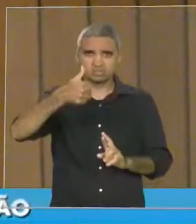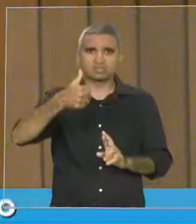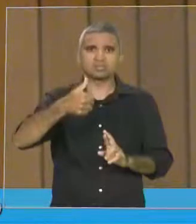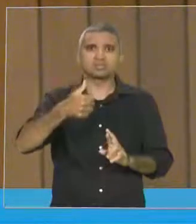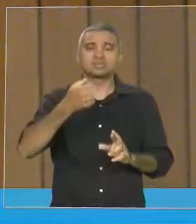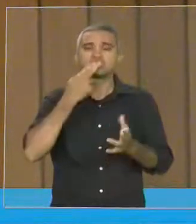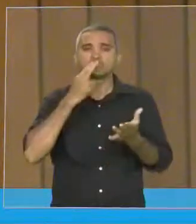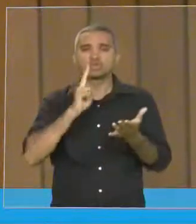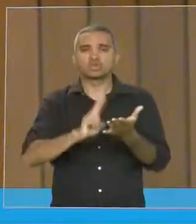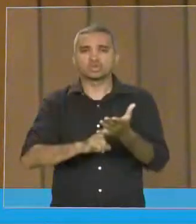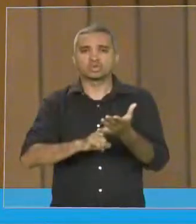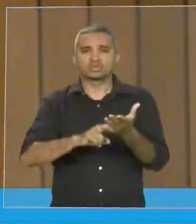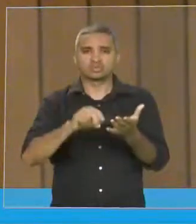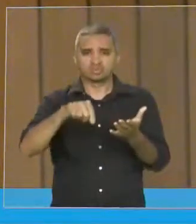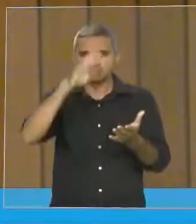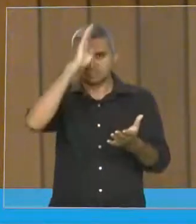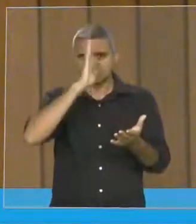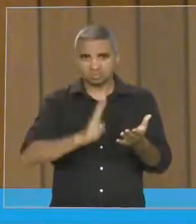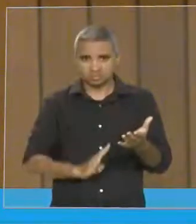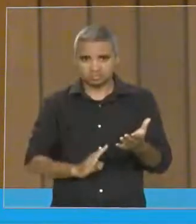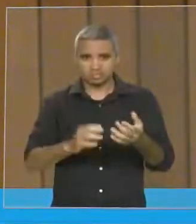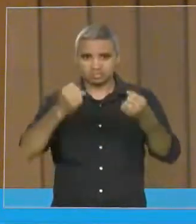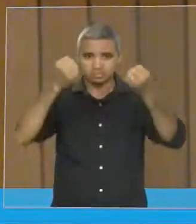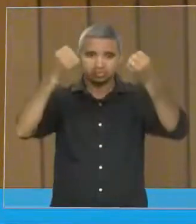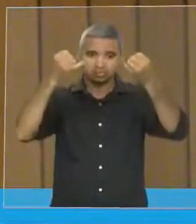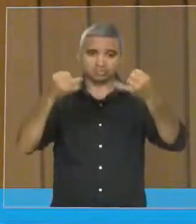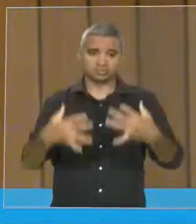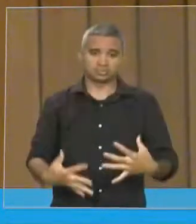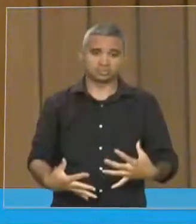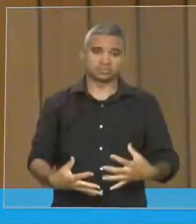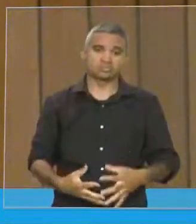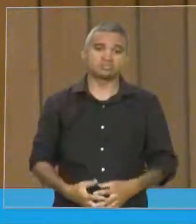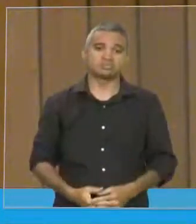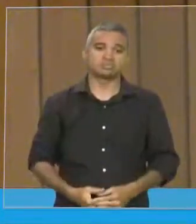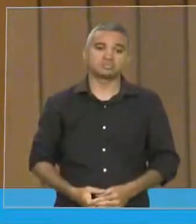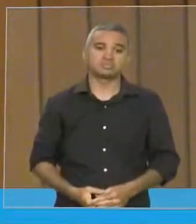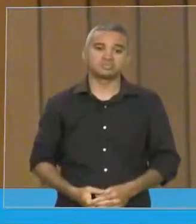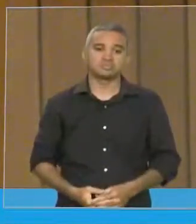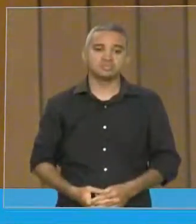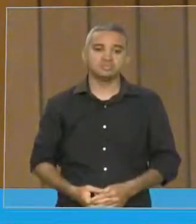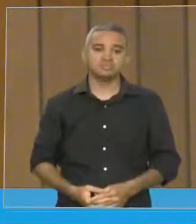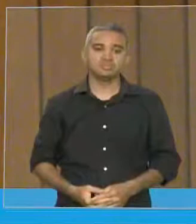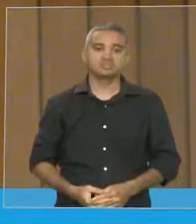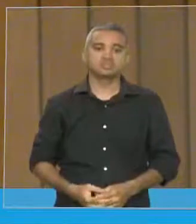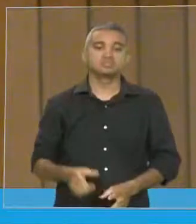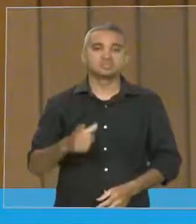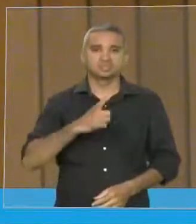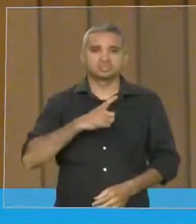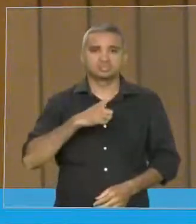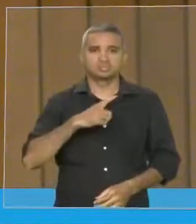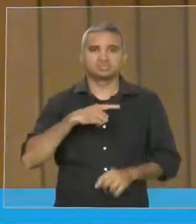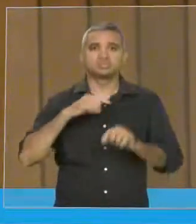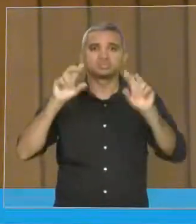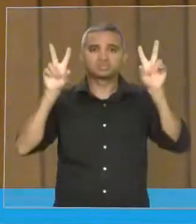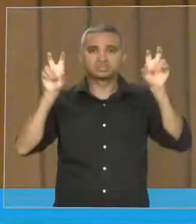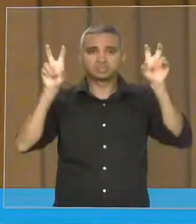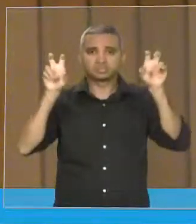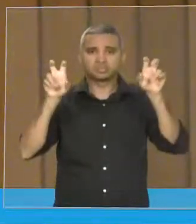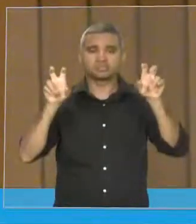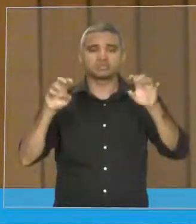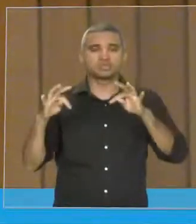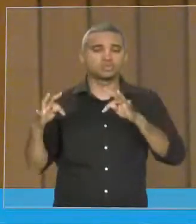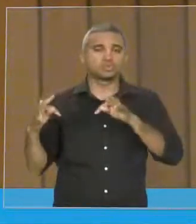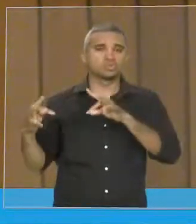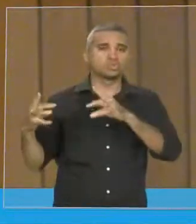que diz assim, está expressamente assim consignado, aspas, todo poder emana